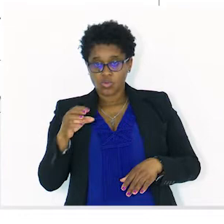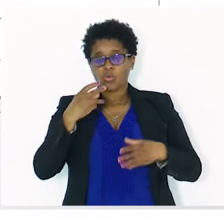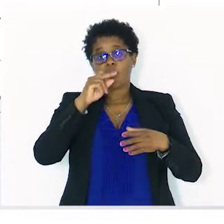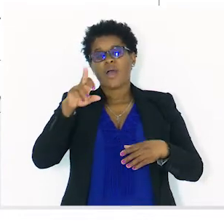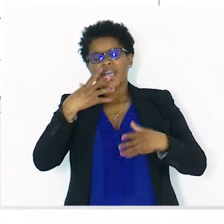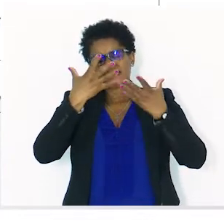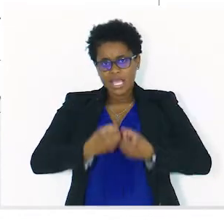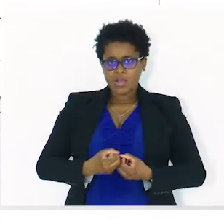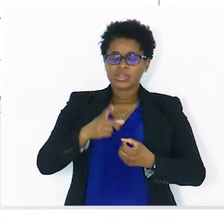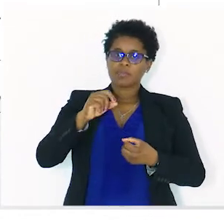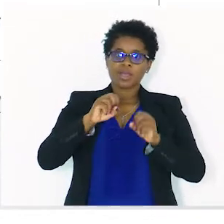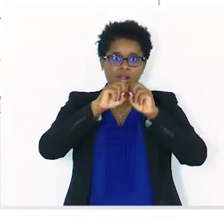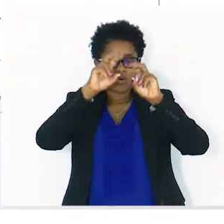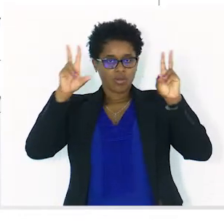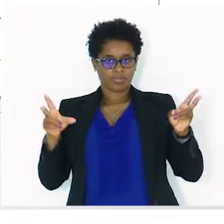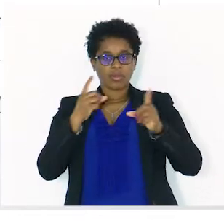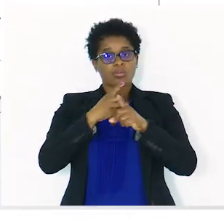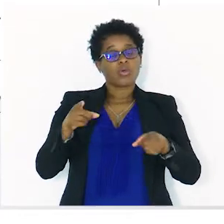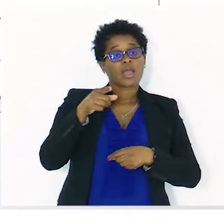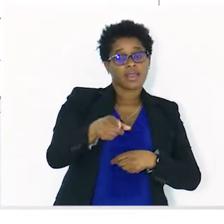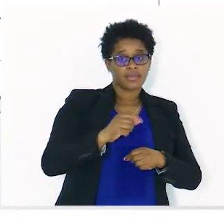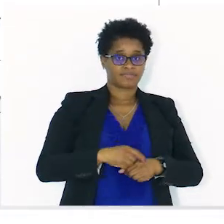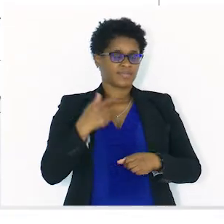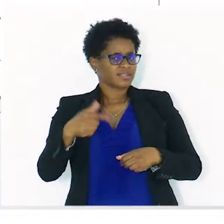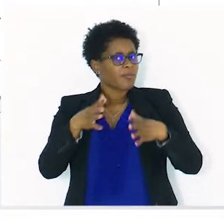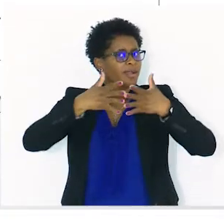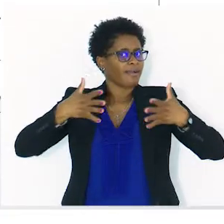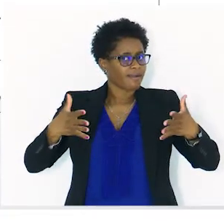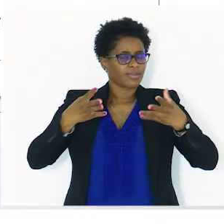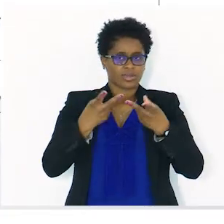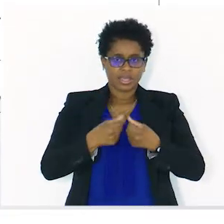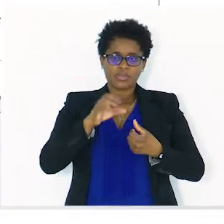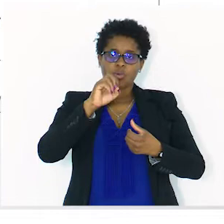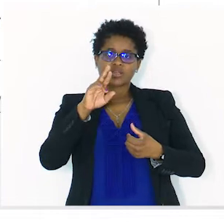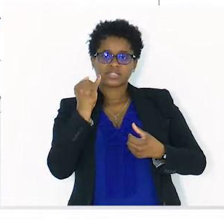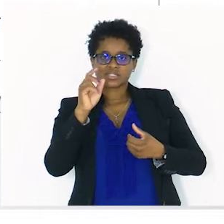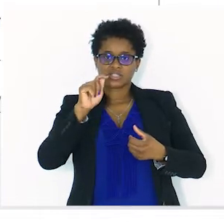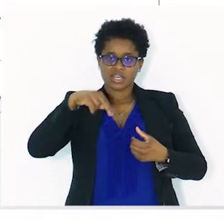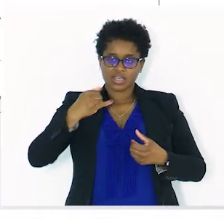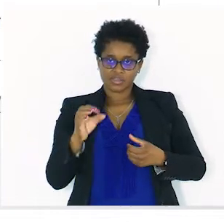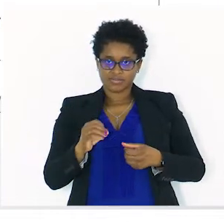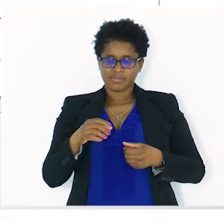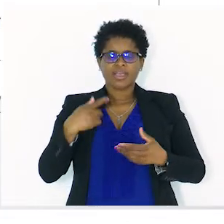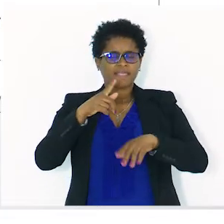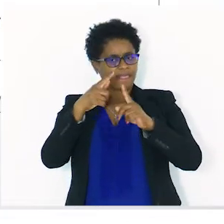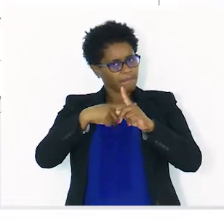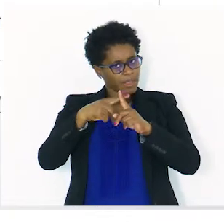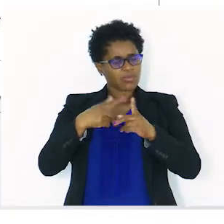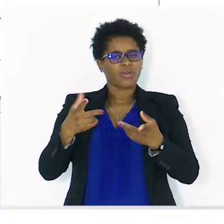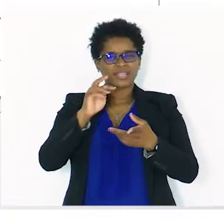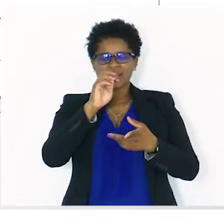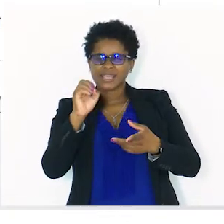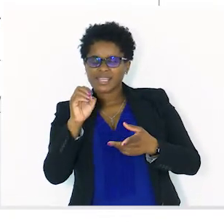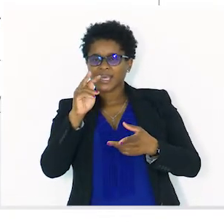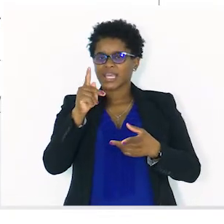puro, porque ali se concentra uma grande quantidade de oxigênio. A temperatura até 30